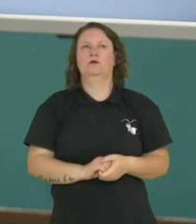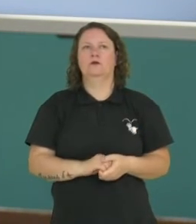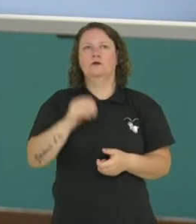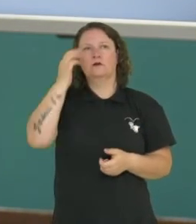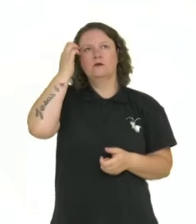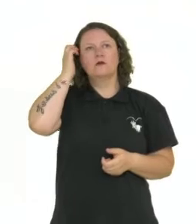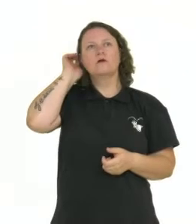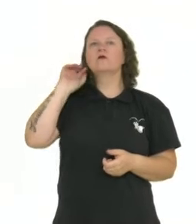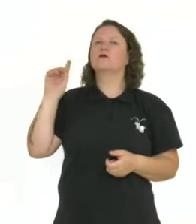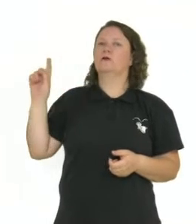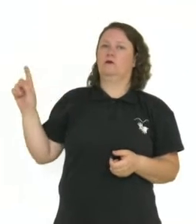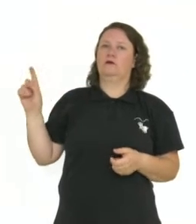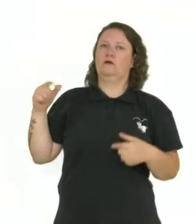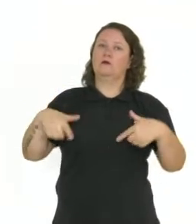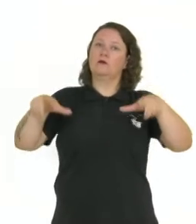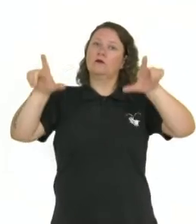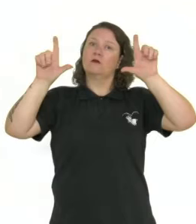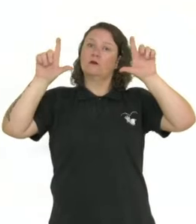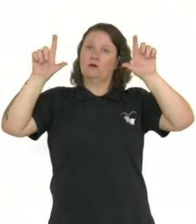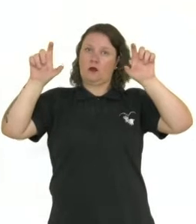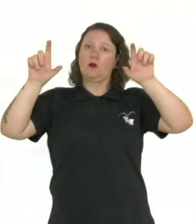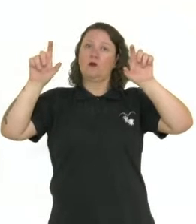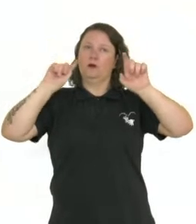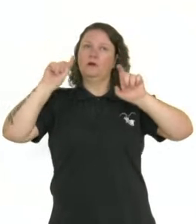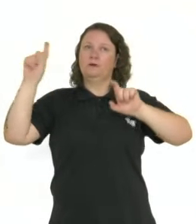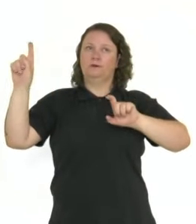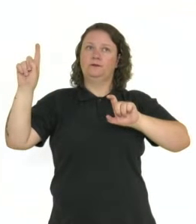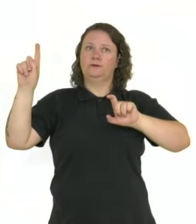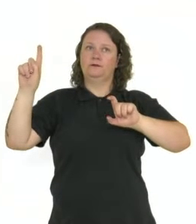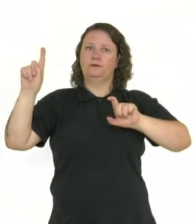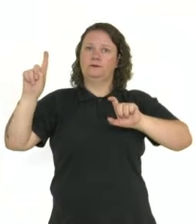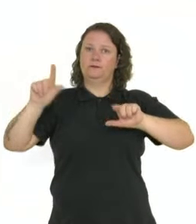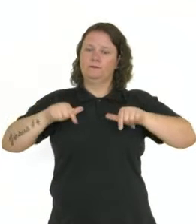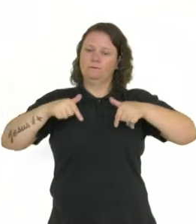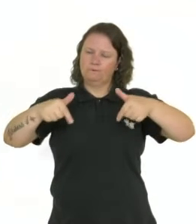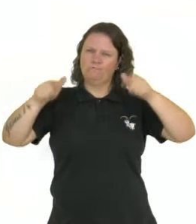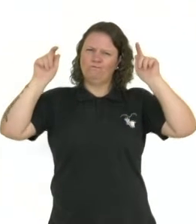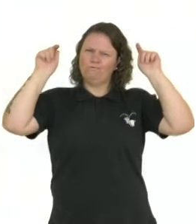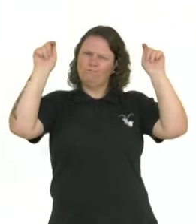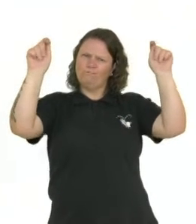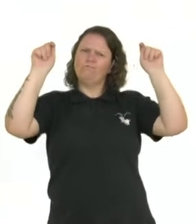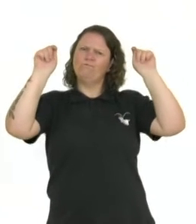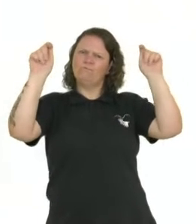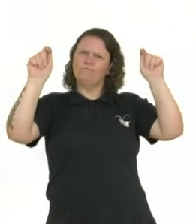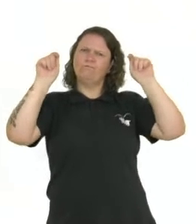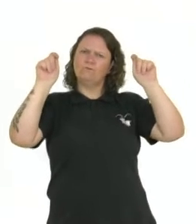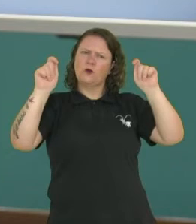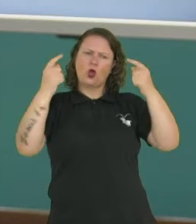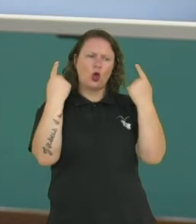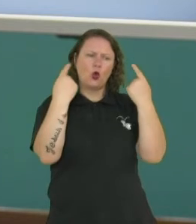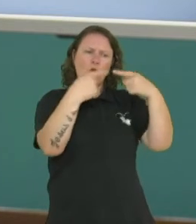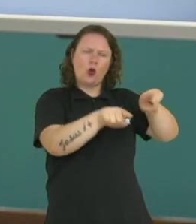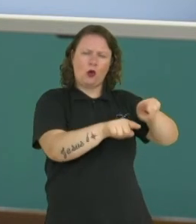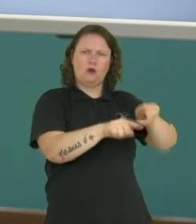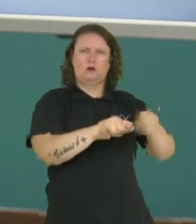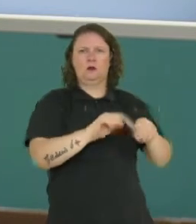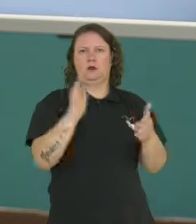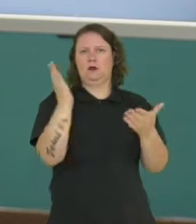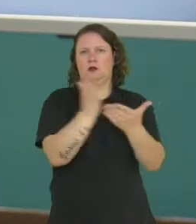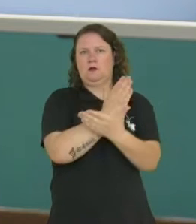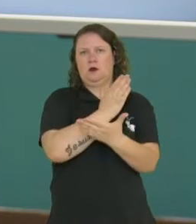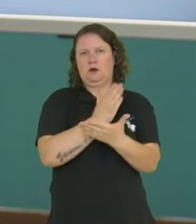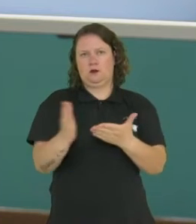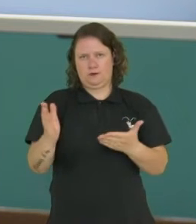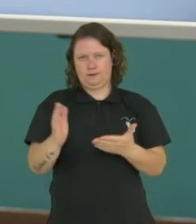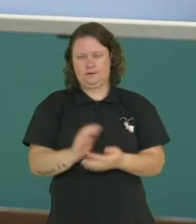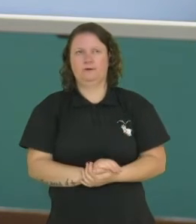né, movimentos que tentaram se levantar, né, contra essa situação aí, né, o movimento anti-apartheid.